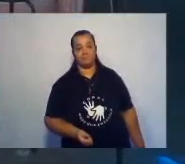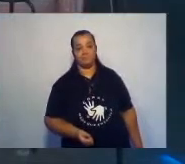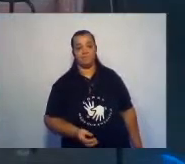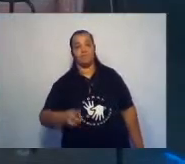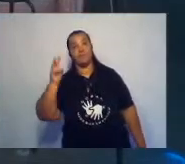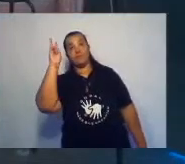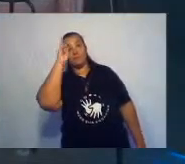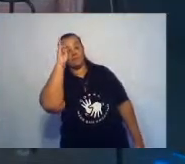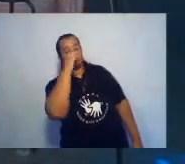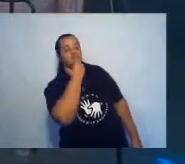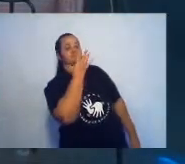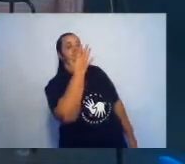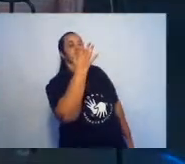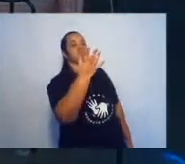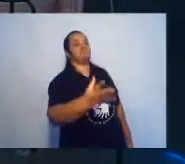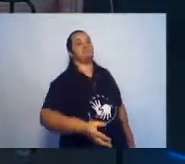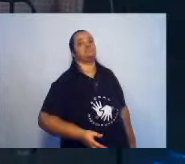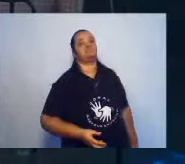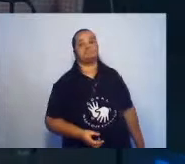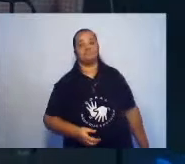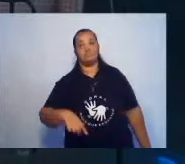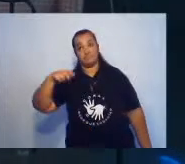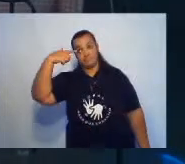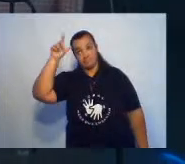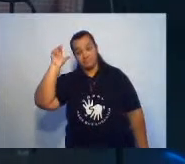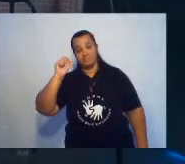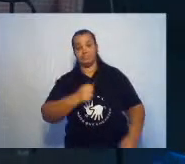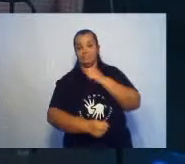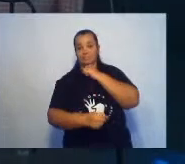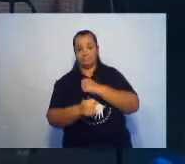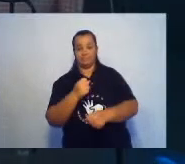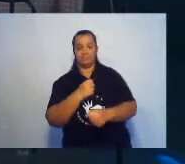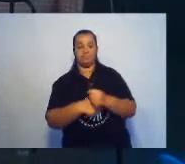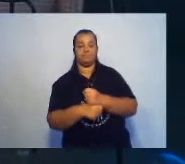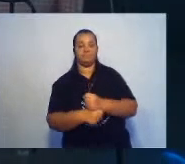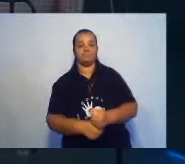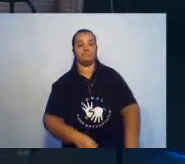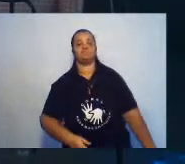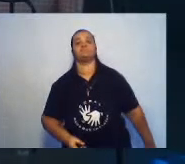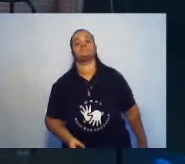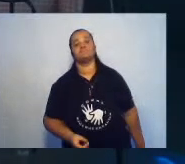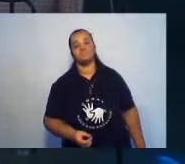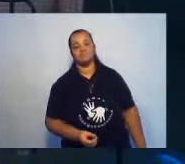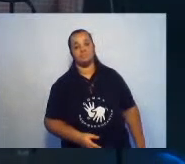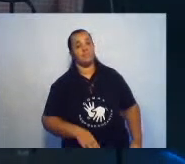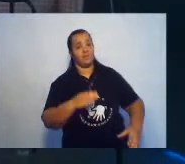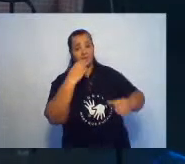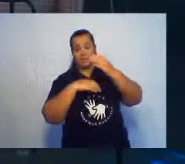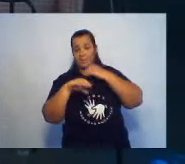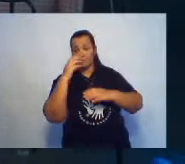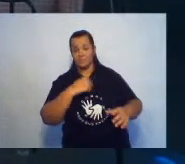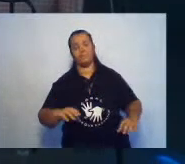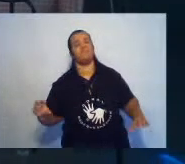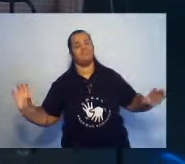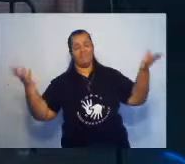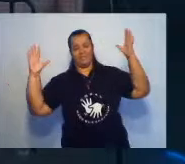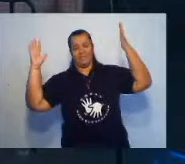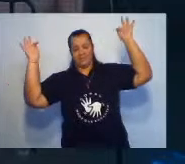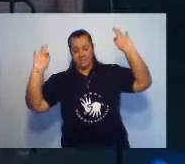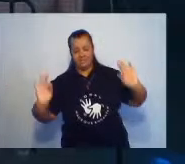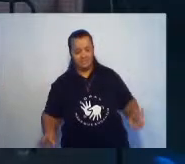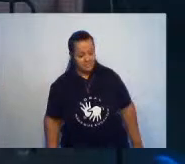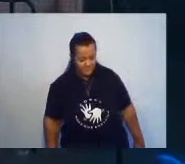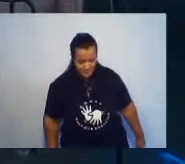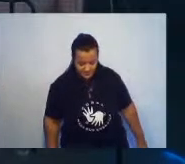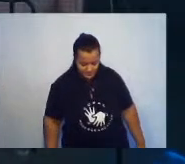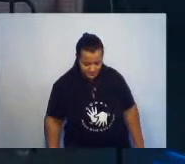fica uma memória boa na nossa cabeça do ano passado, né? Que foi lindo demais. O público vibrou, cantou junto com o André e Rafael. Sim, foi, né, muito e